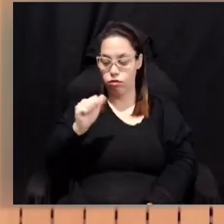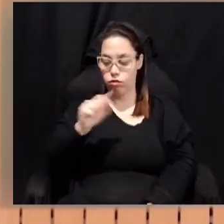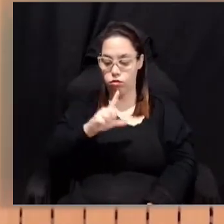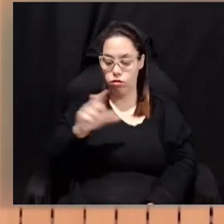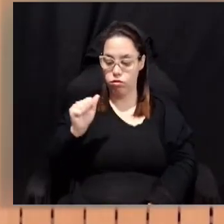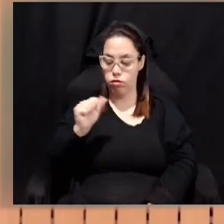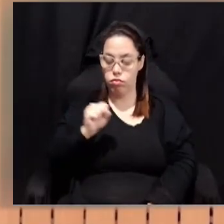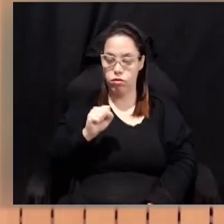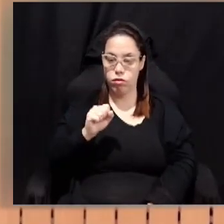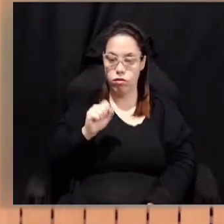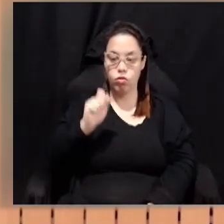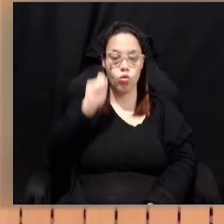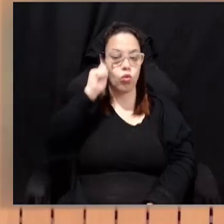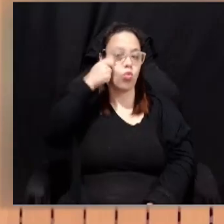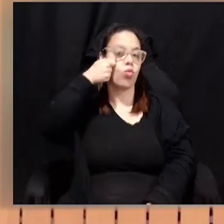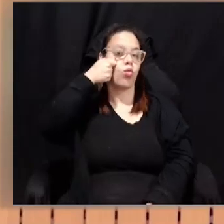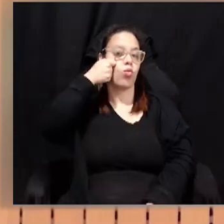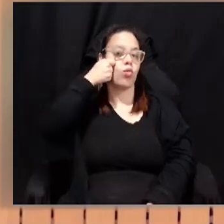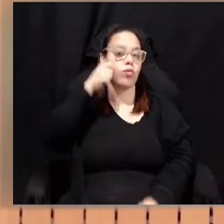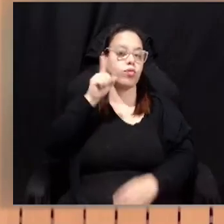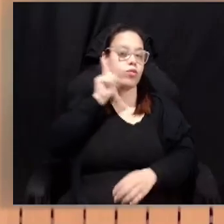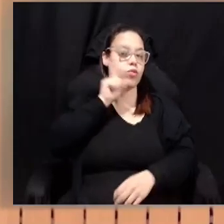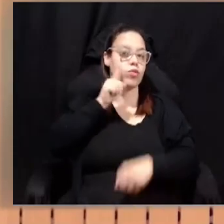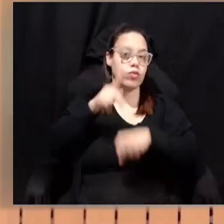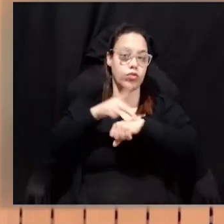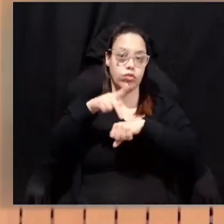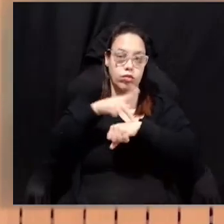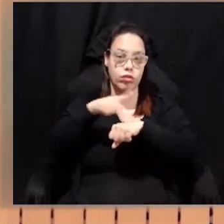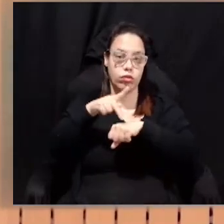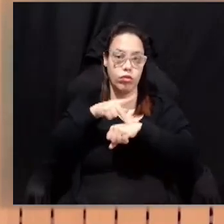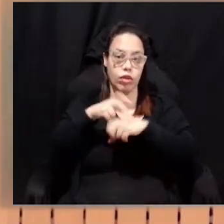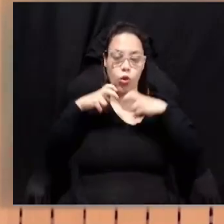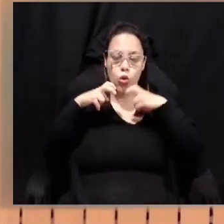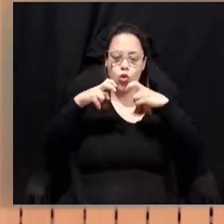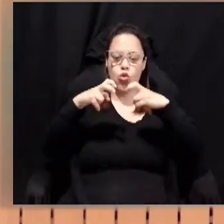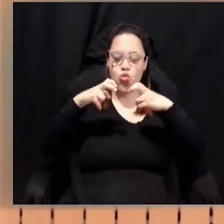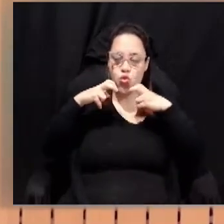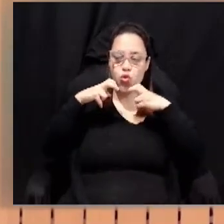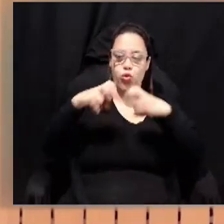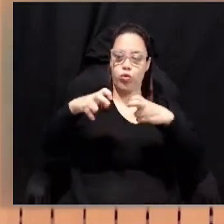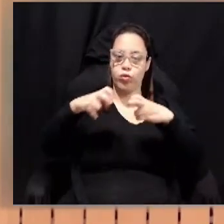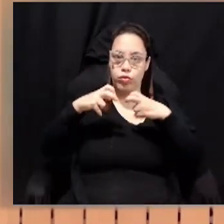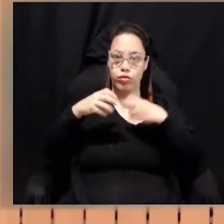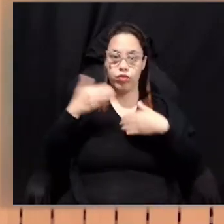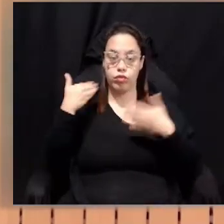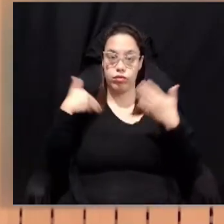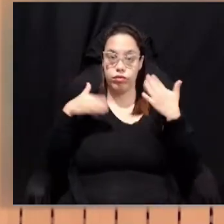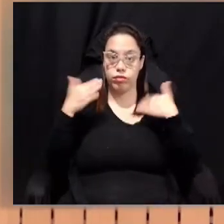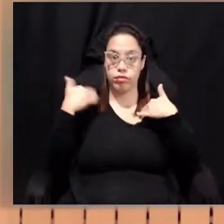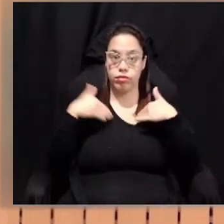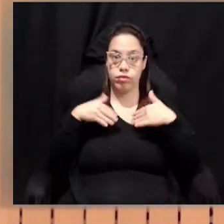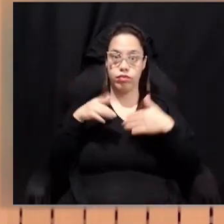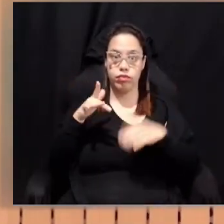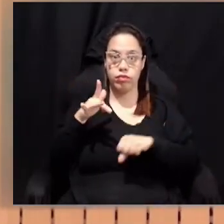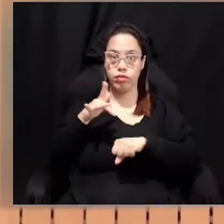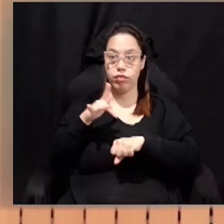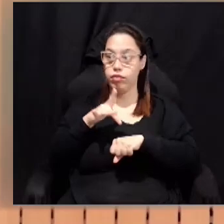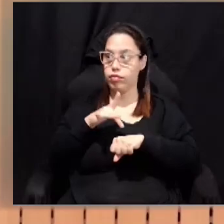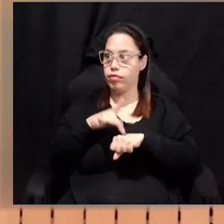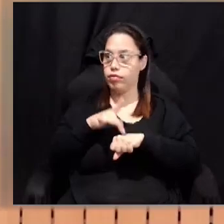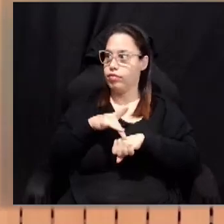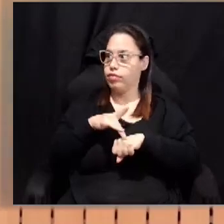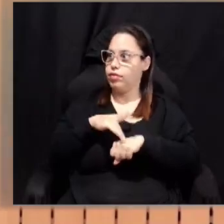norte-americanas, ressoando seus graves e seus agudos como um passeio de destreza tão absurda e surreal que eu